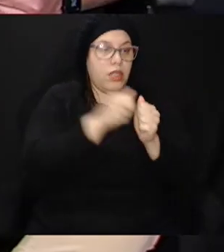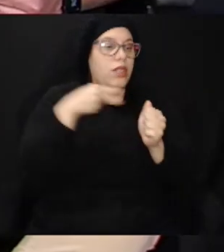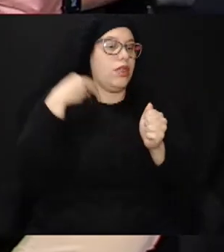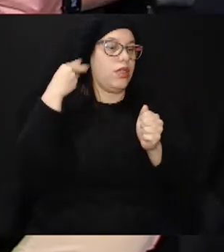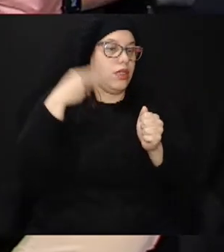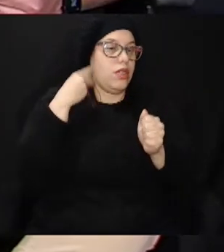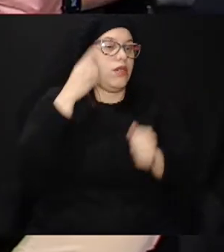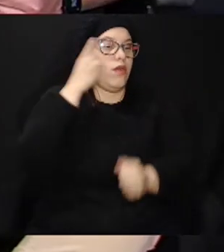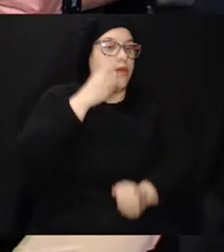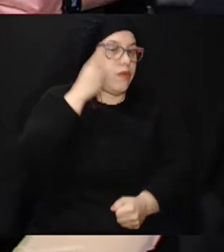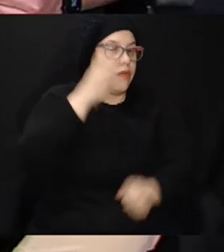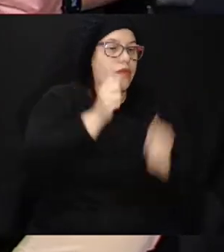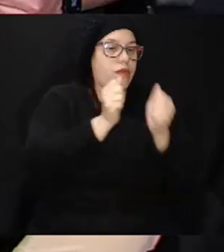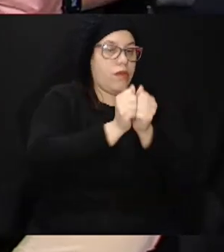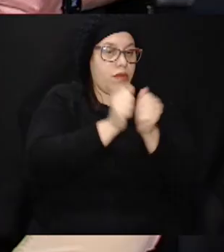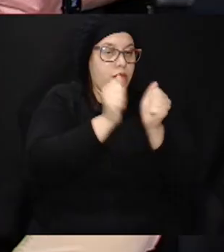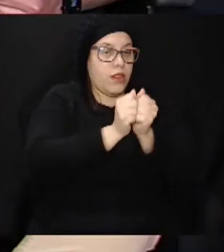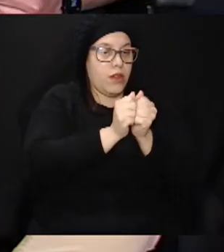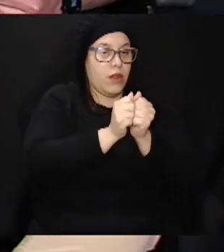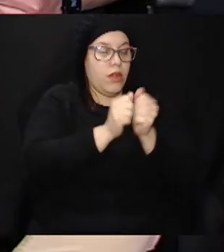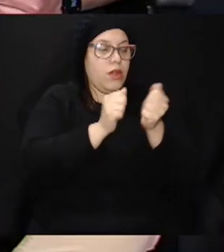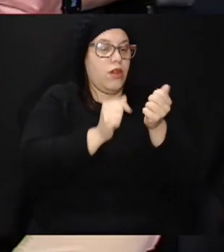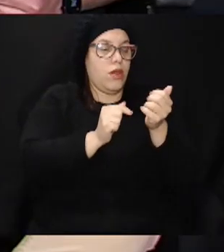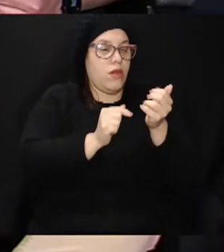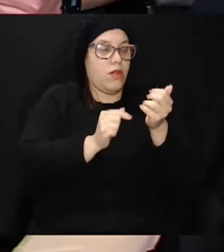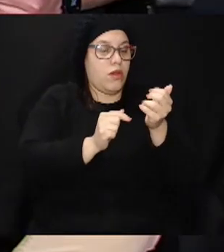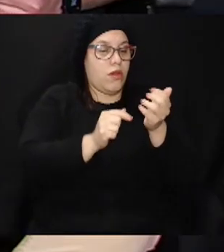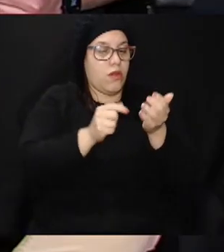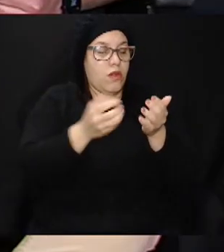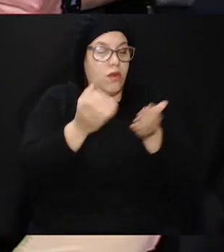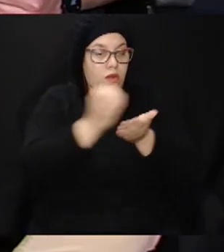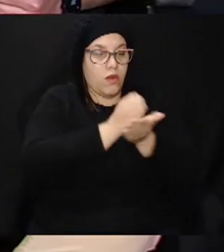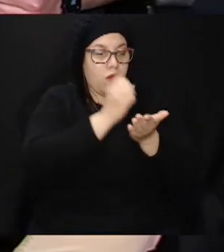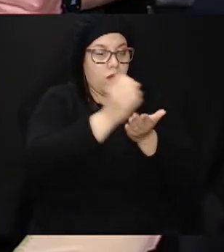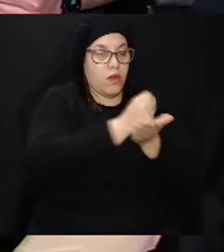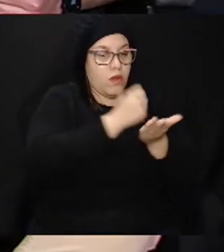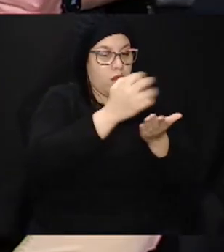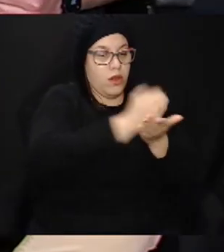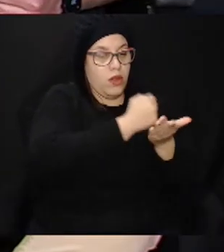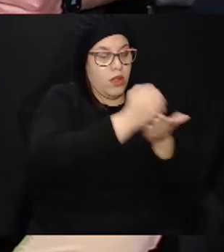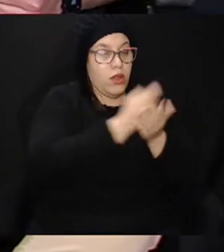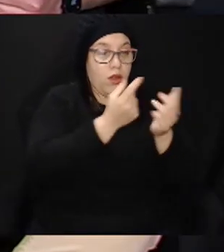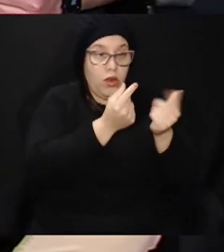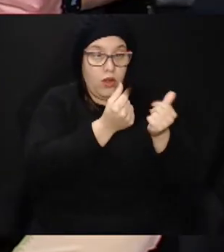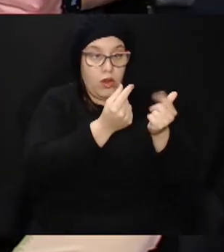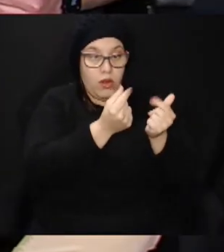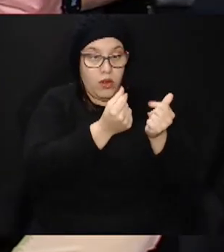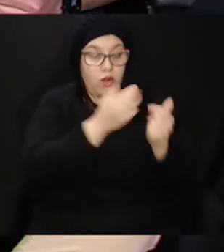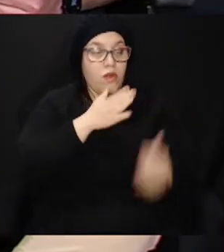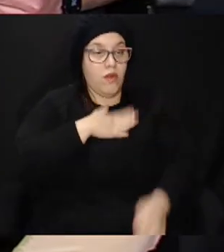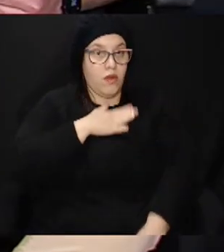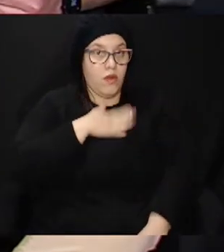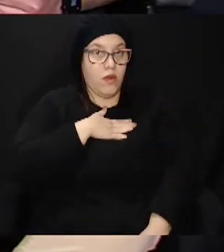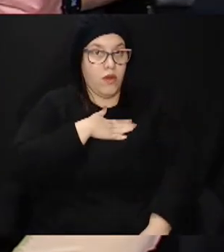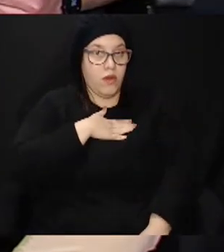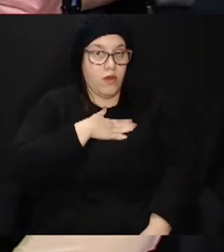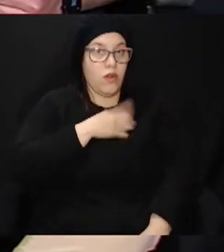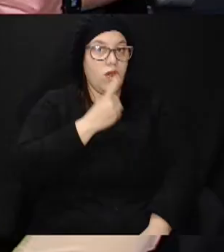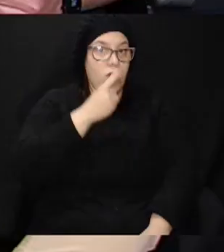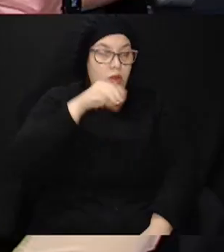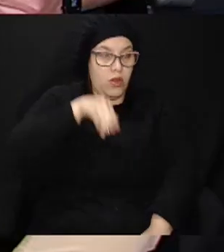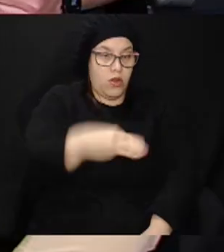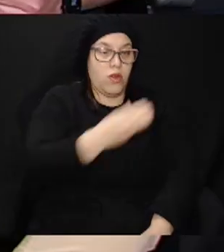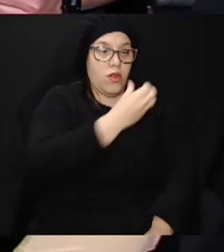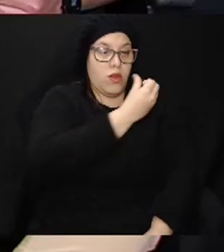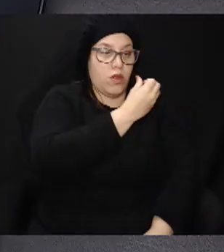deputados, juntamos uma quantidade substancial de verbas. Da minha parte, se eu não me engano, foi R$